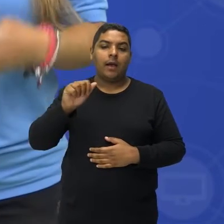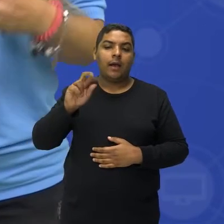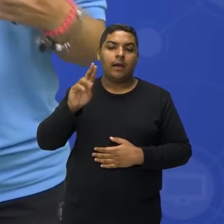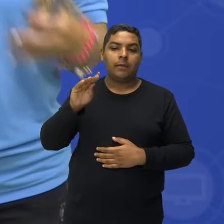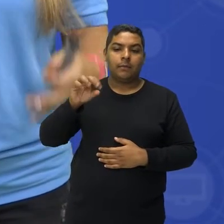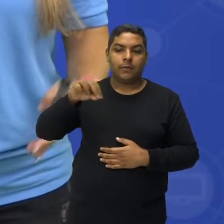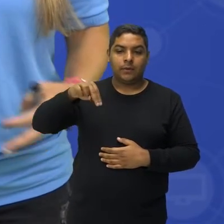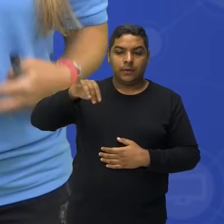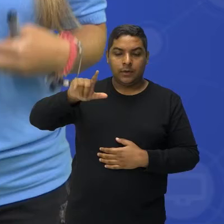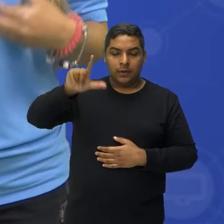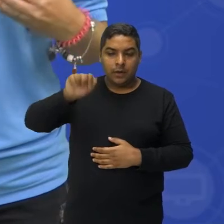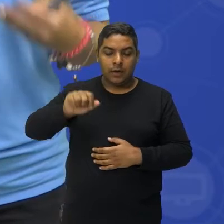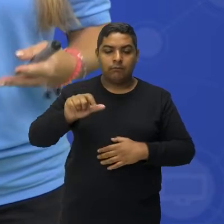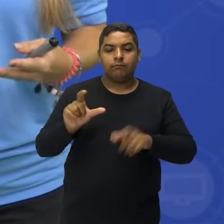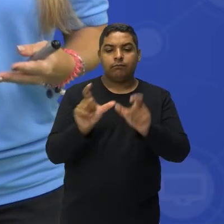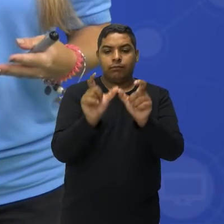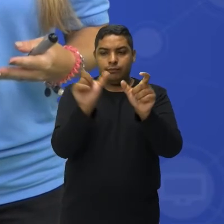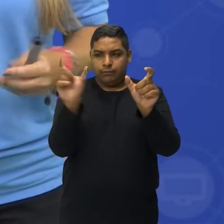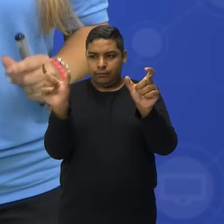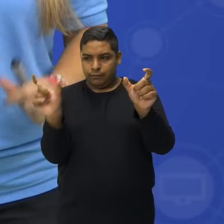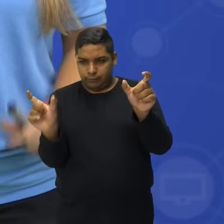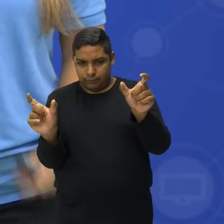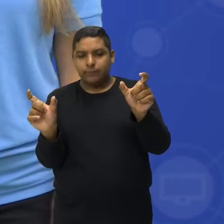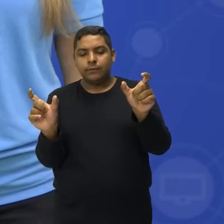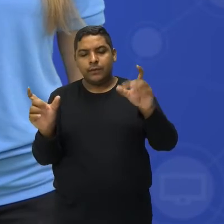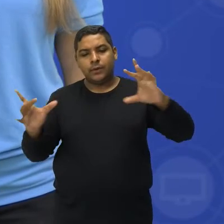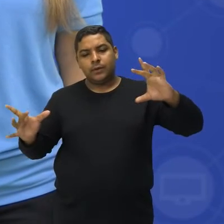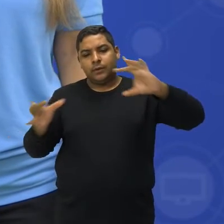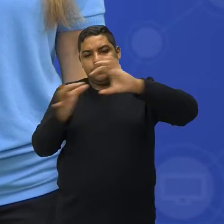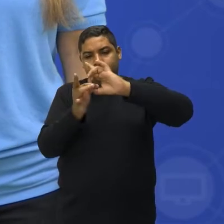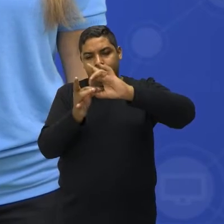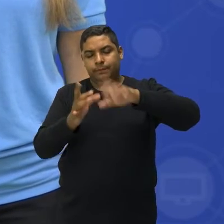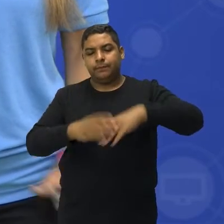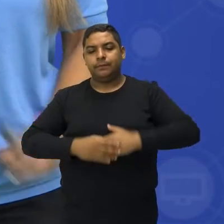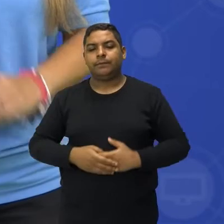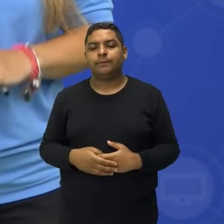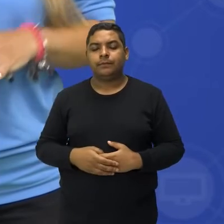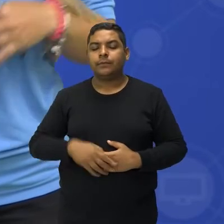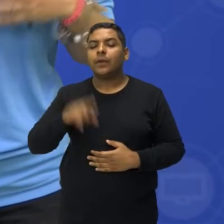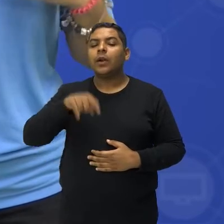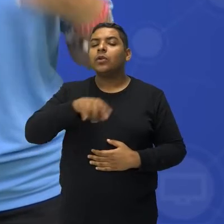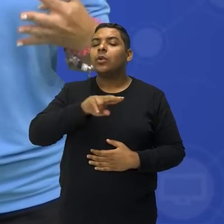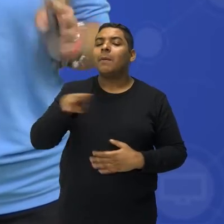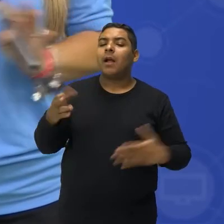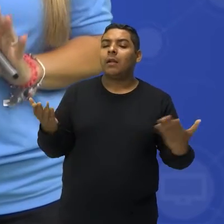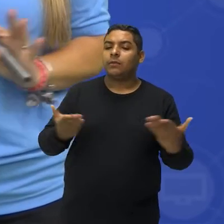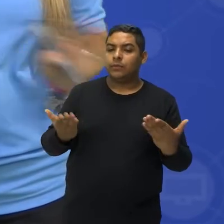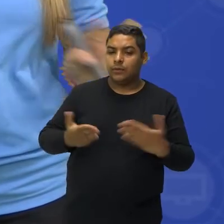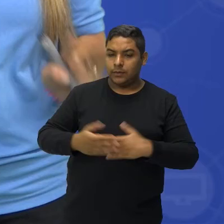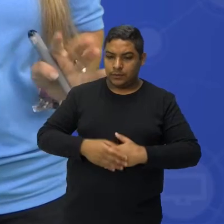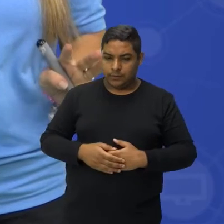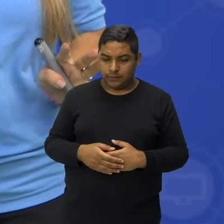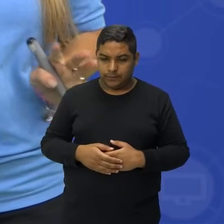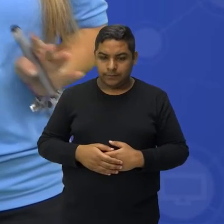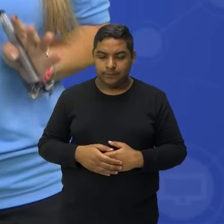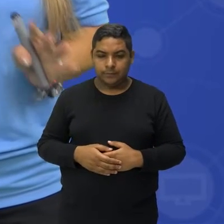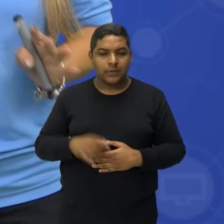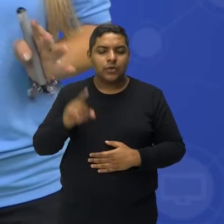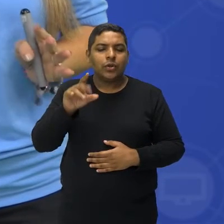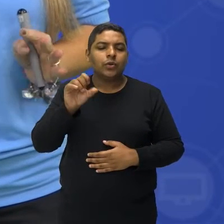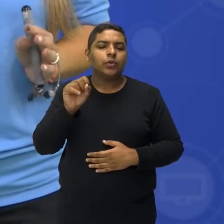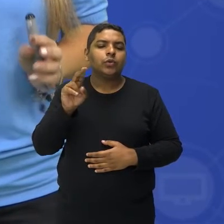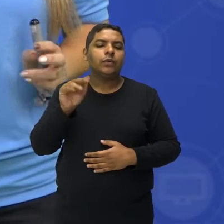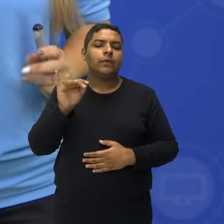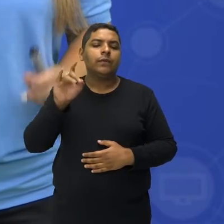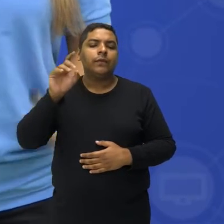na extremidade, na ponta da cadeia, tá bom? Vamos à nomenclatura. E aí também eu vou acrescentar apenas um sufixo